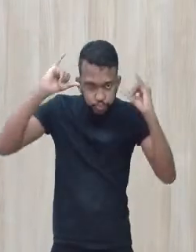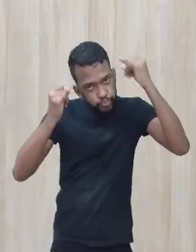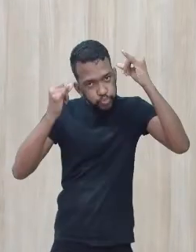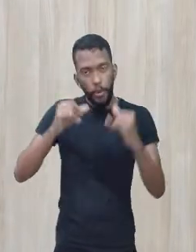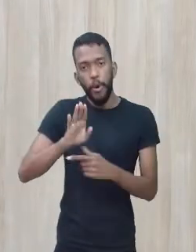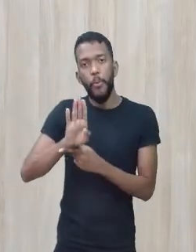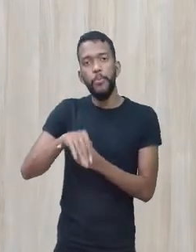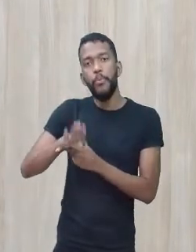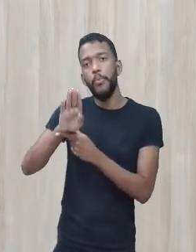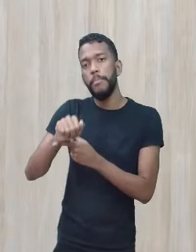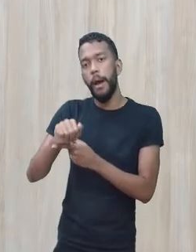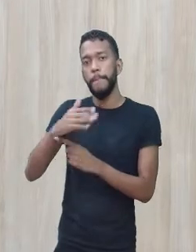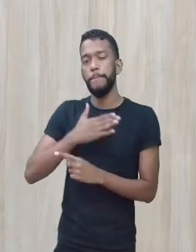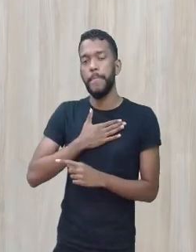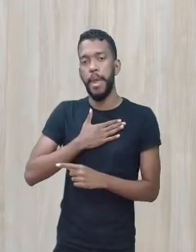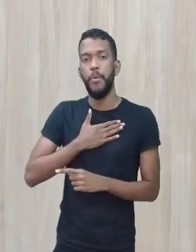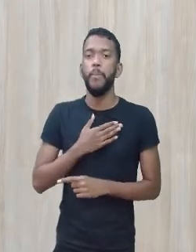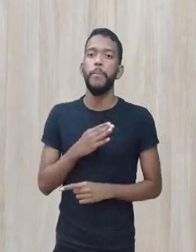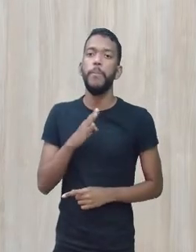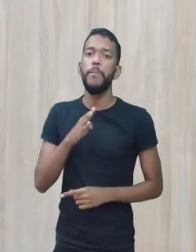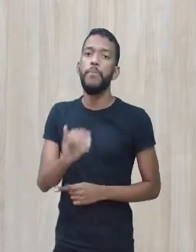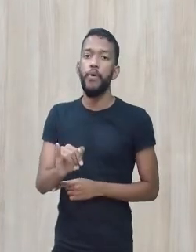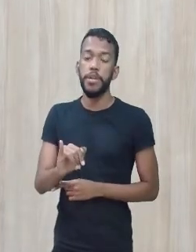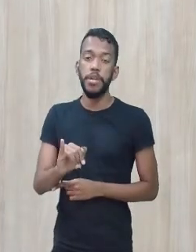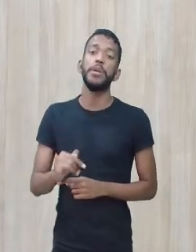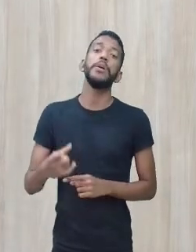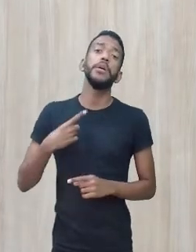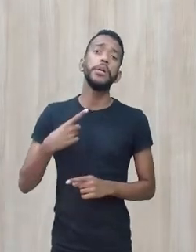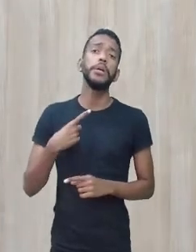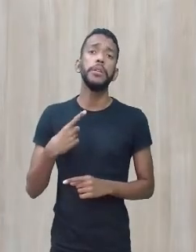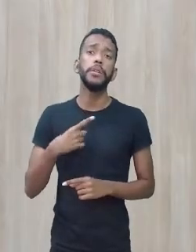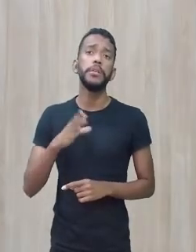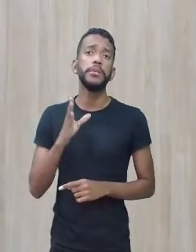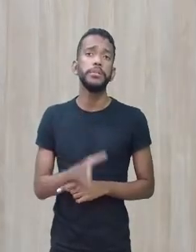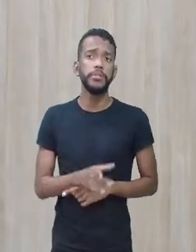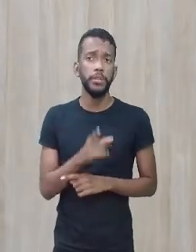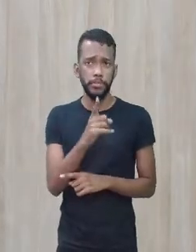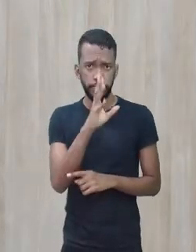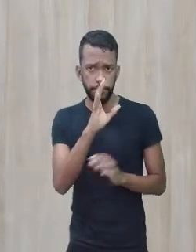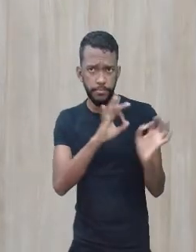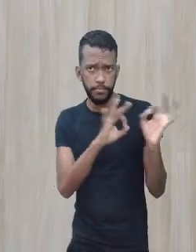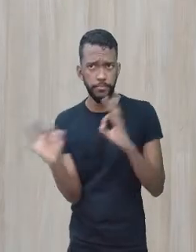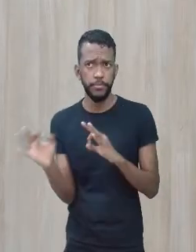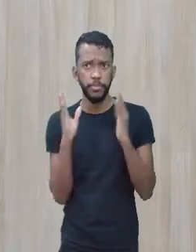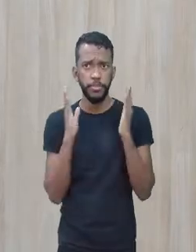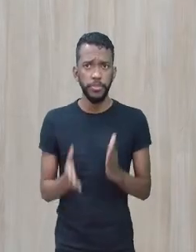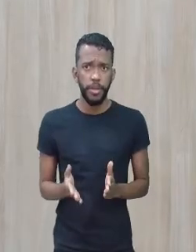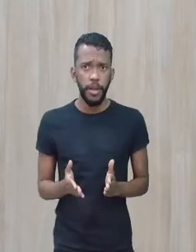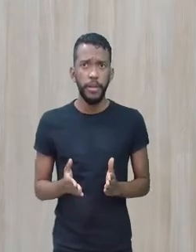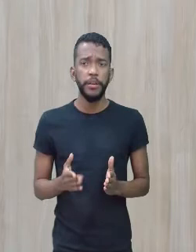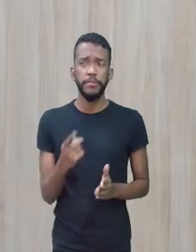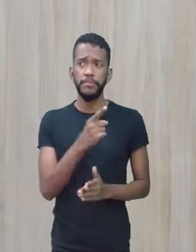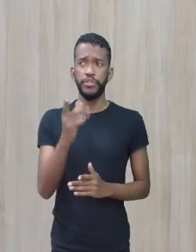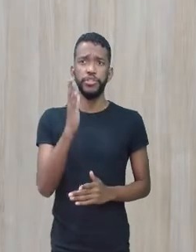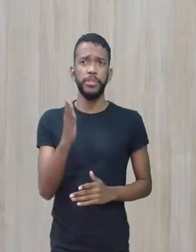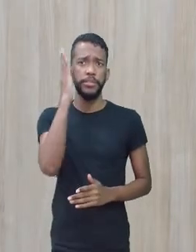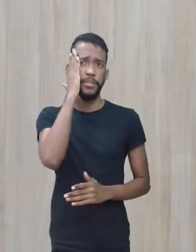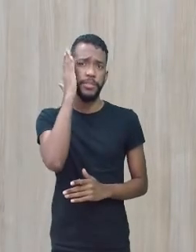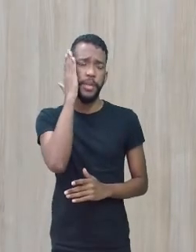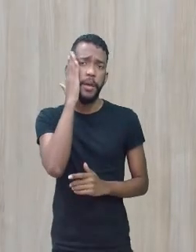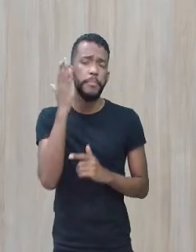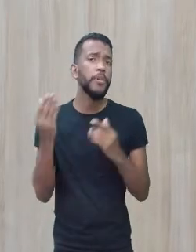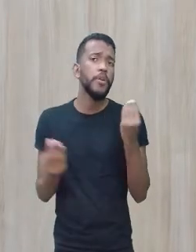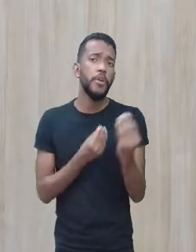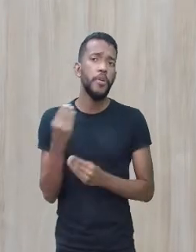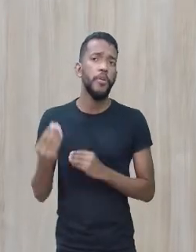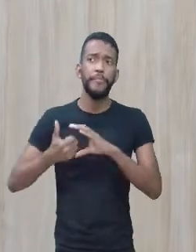sobre o Bumba Meu Boi? Você já assistiu alguma apresentação do Bumba Meu Boi? Sabe de onde é